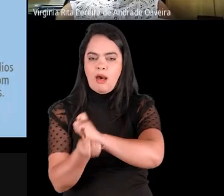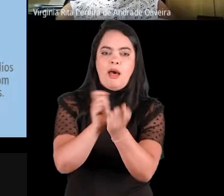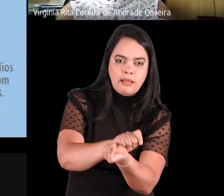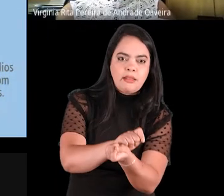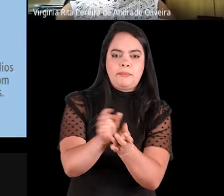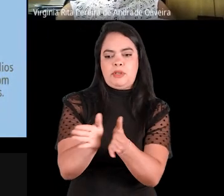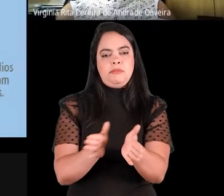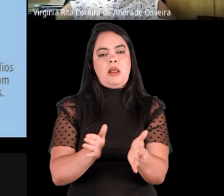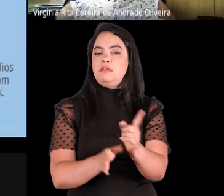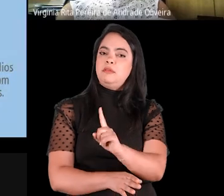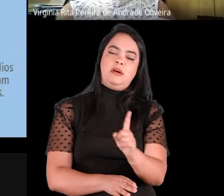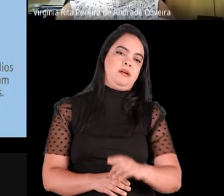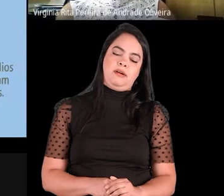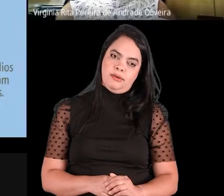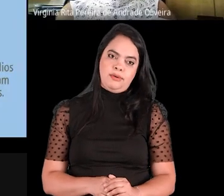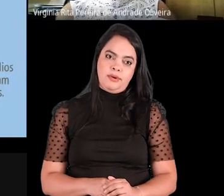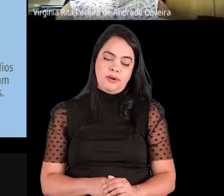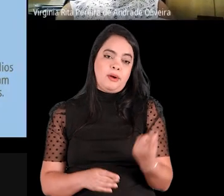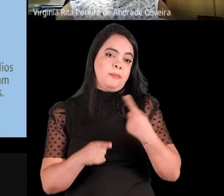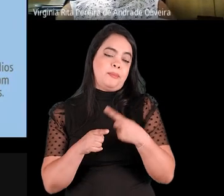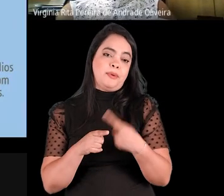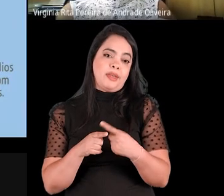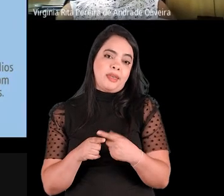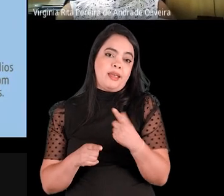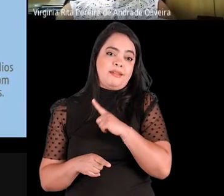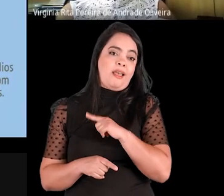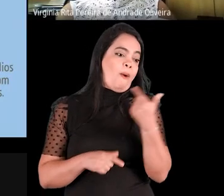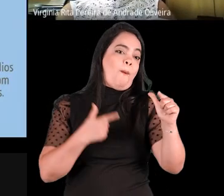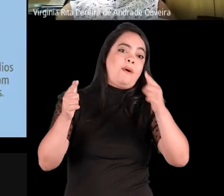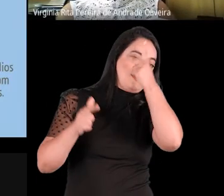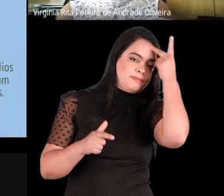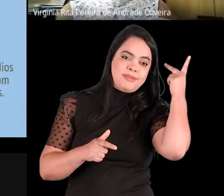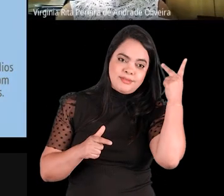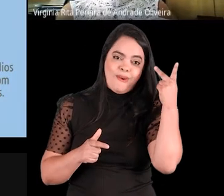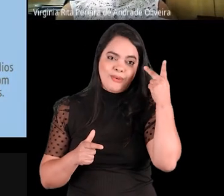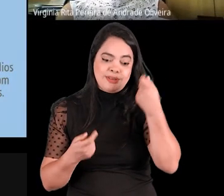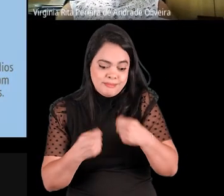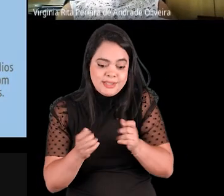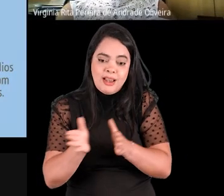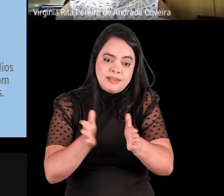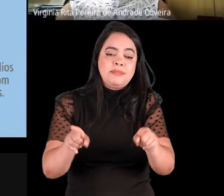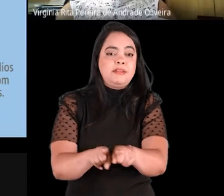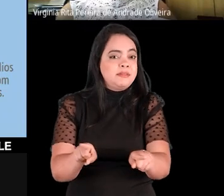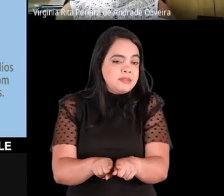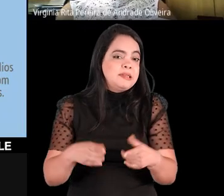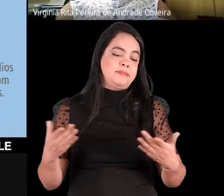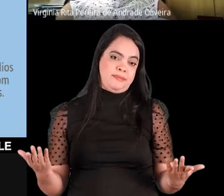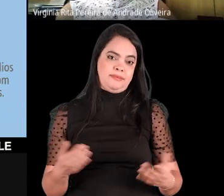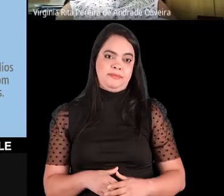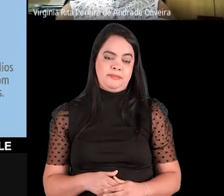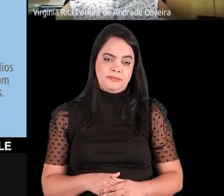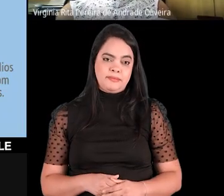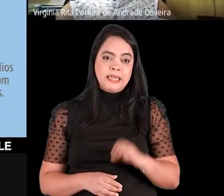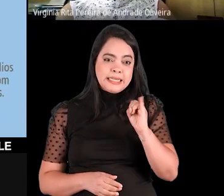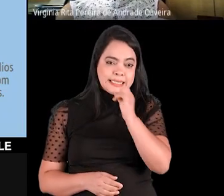normas de acessibilidade, eu já excluí um tanto de gente desse processo, né? Porque se as pessoas sabem